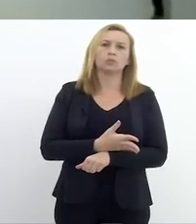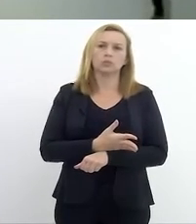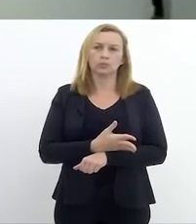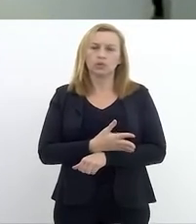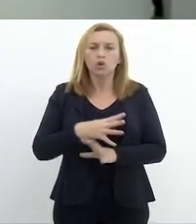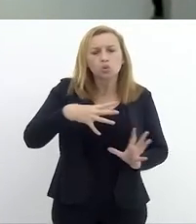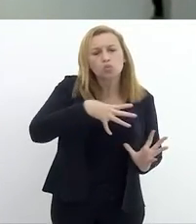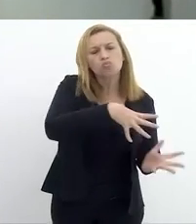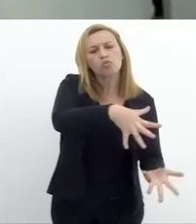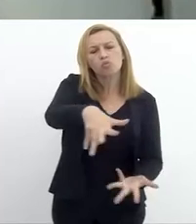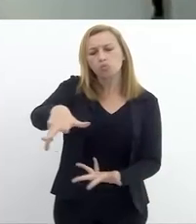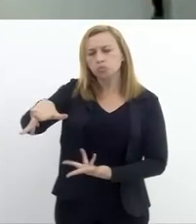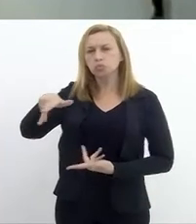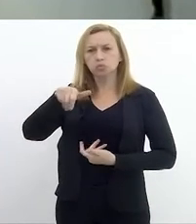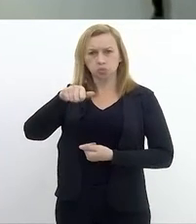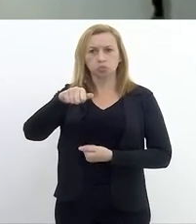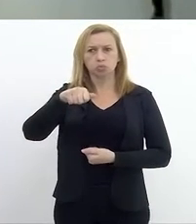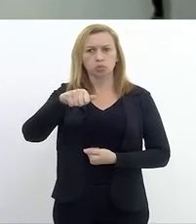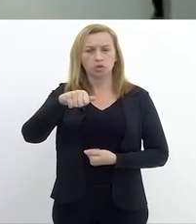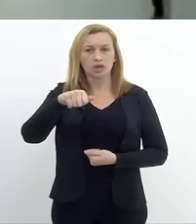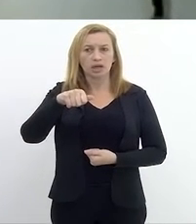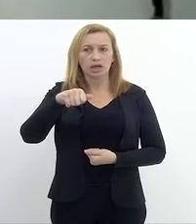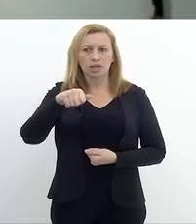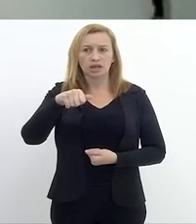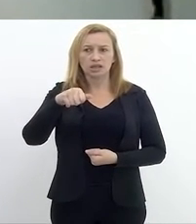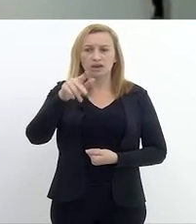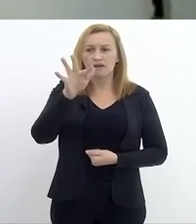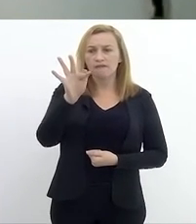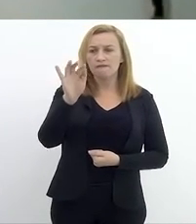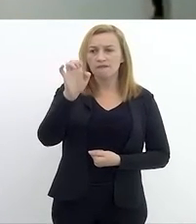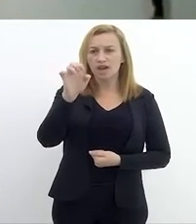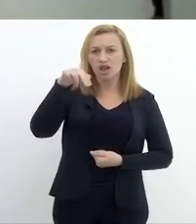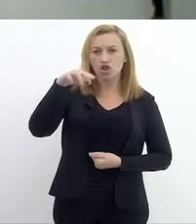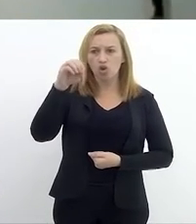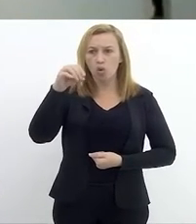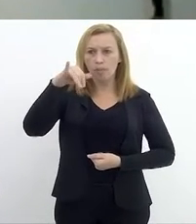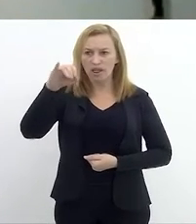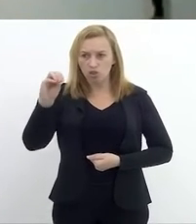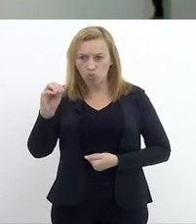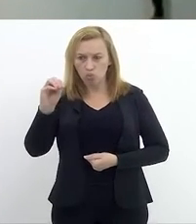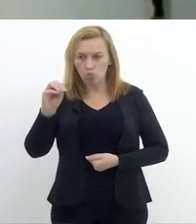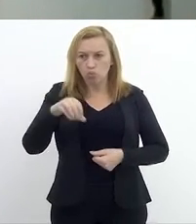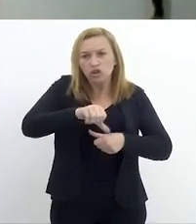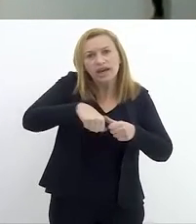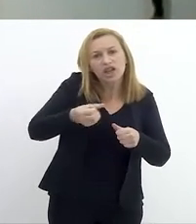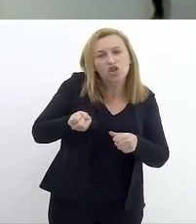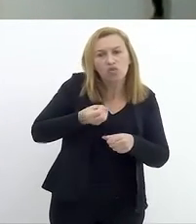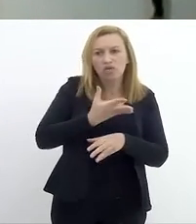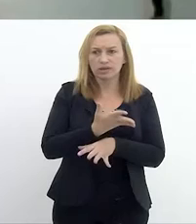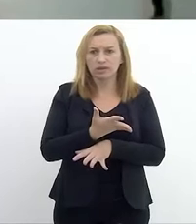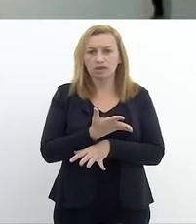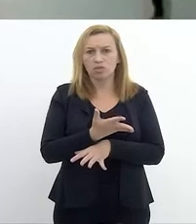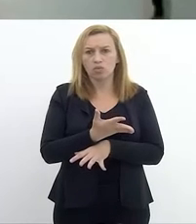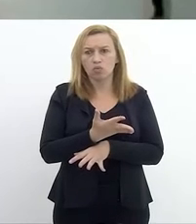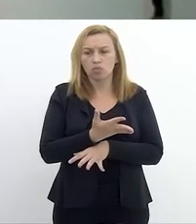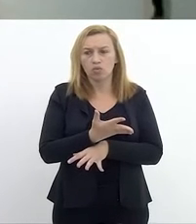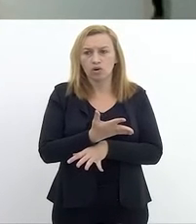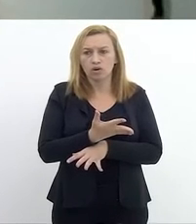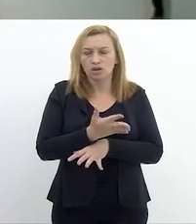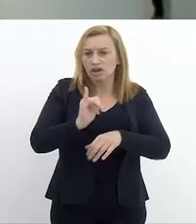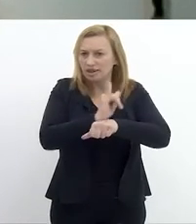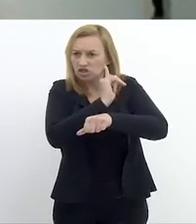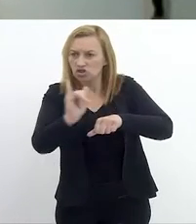esses fenômenos, né, de inovação com muita articulação entre os atores são